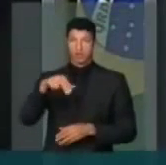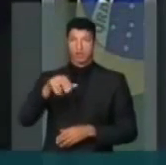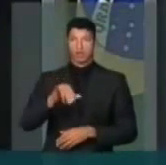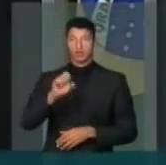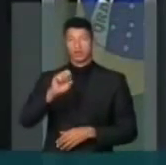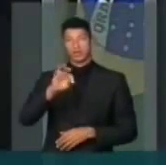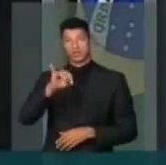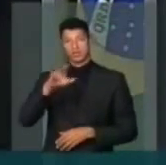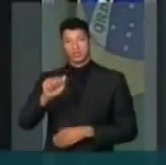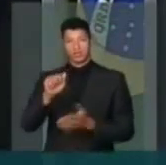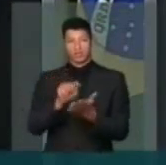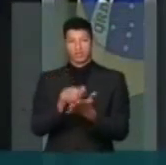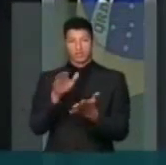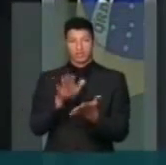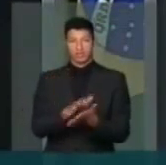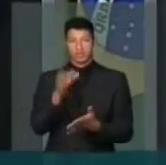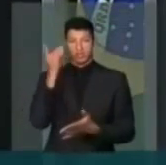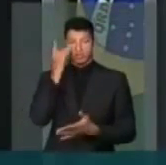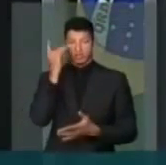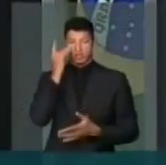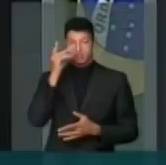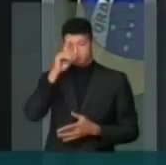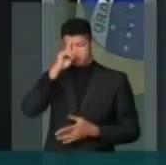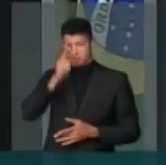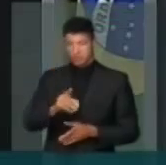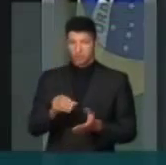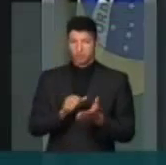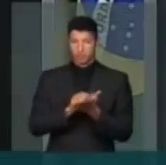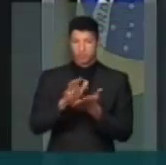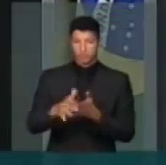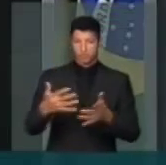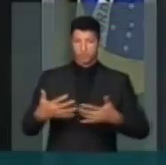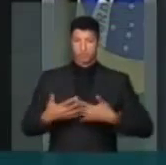anistia da multa que Dilma mandou aplicar aos caminhoneiros que não têm.